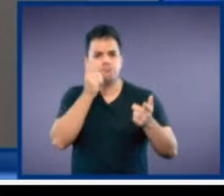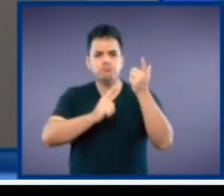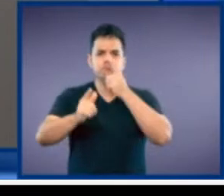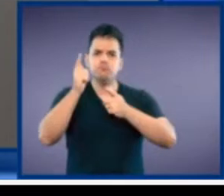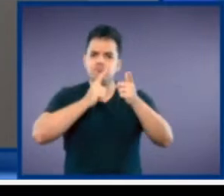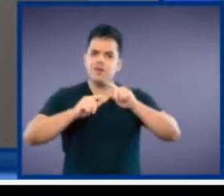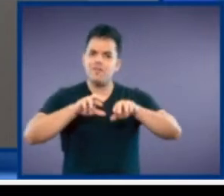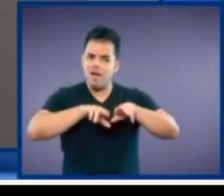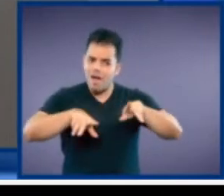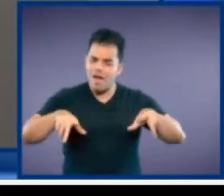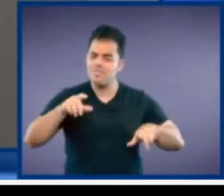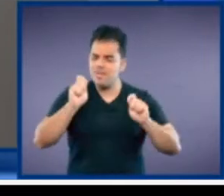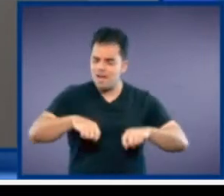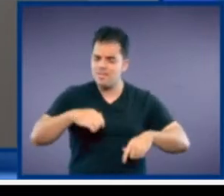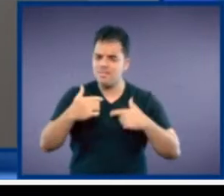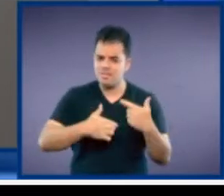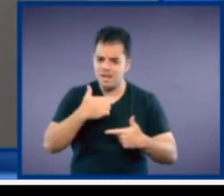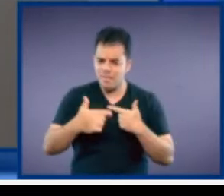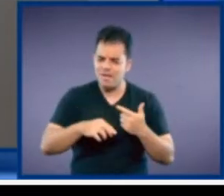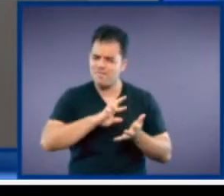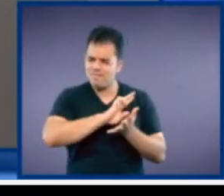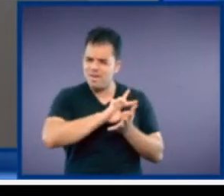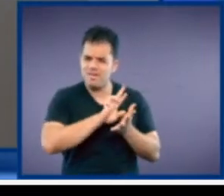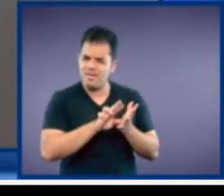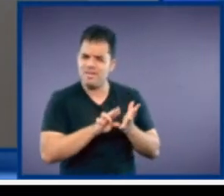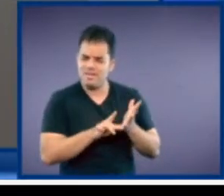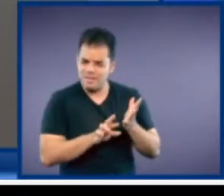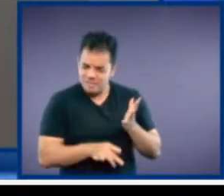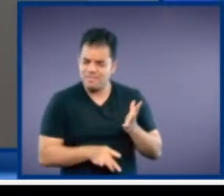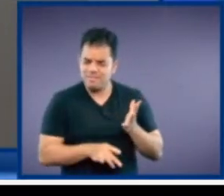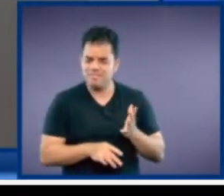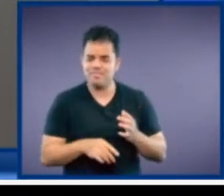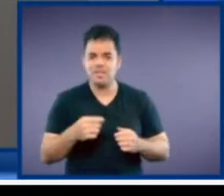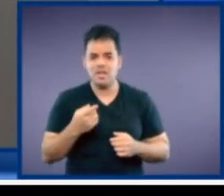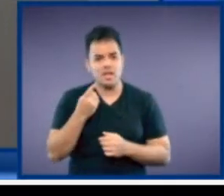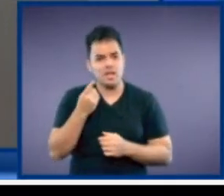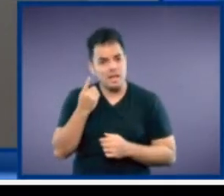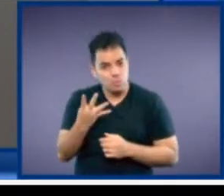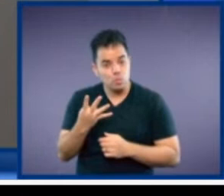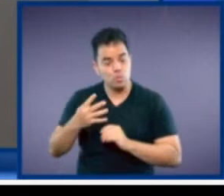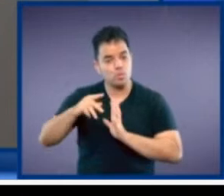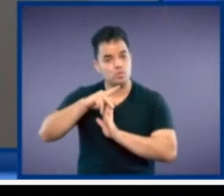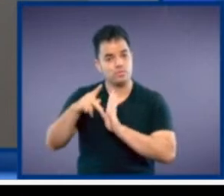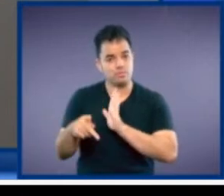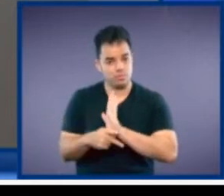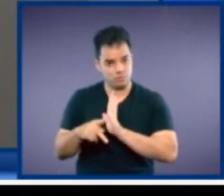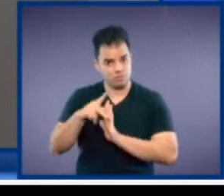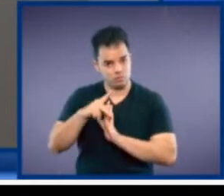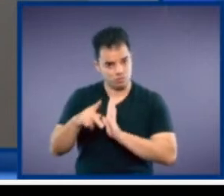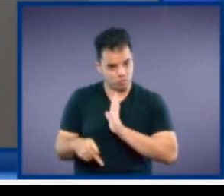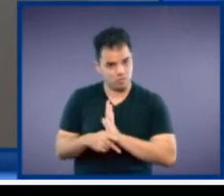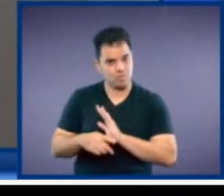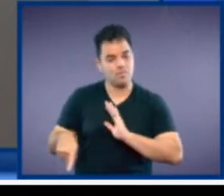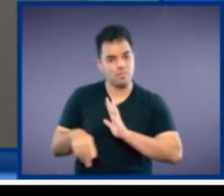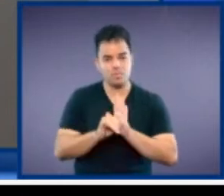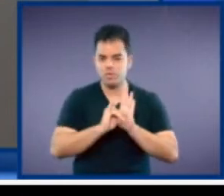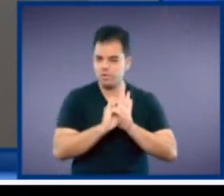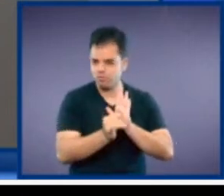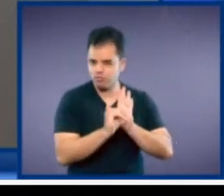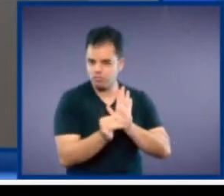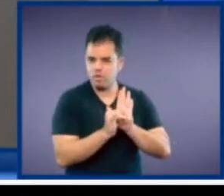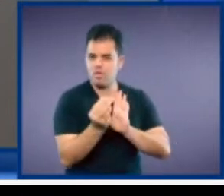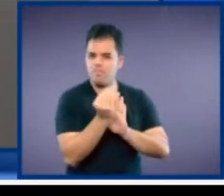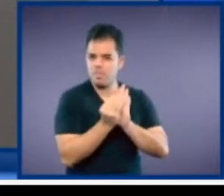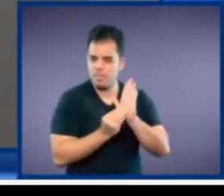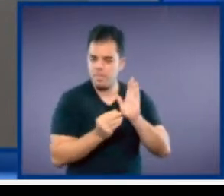essa entrega. Essas entregas são 14 projetos com edital publicado,